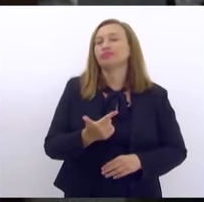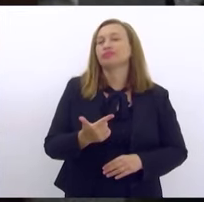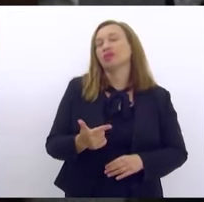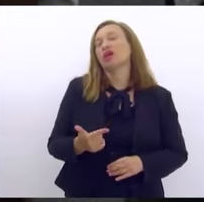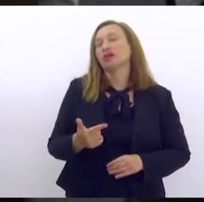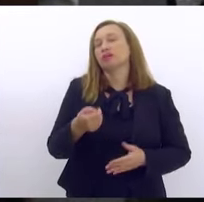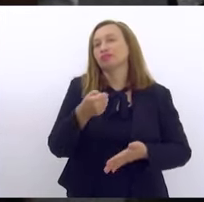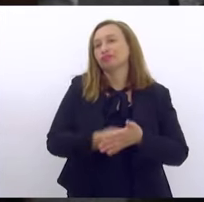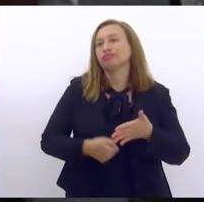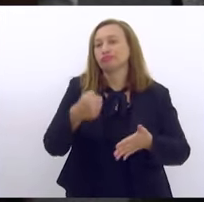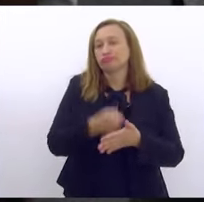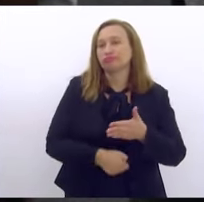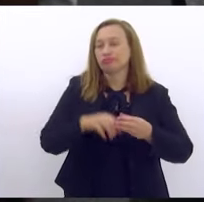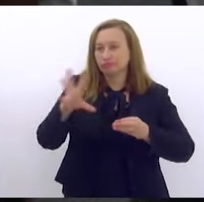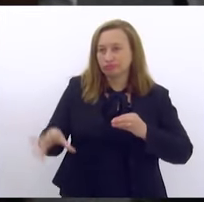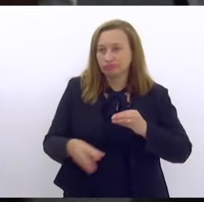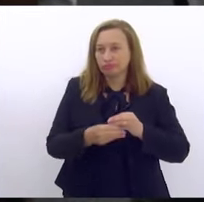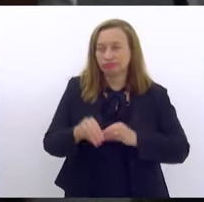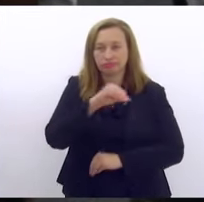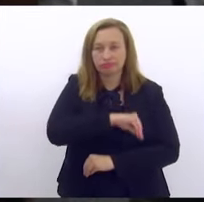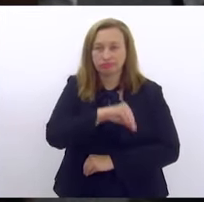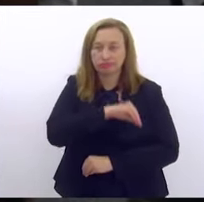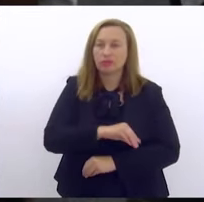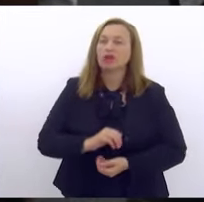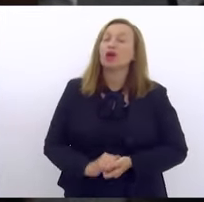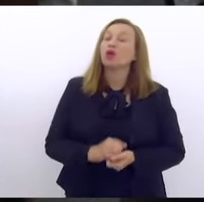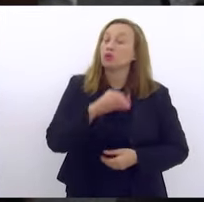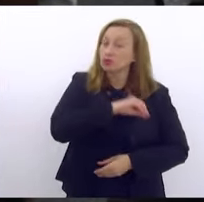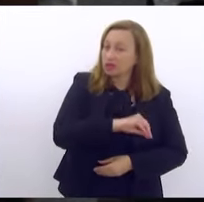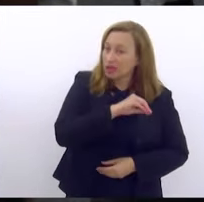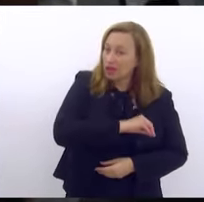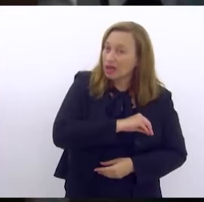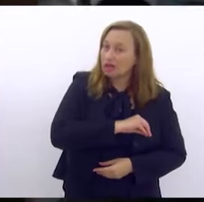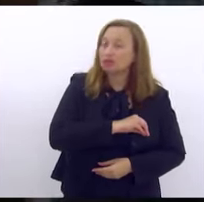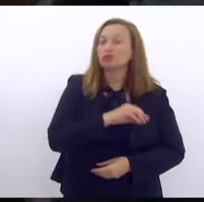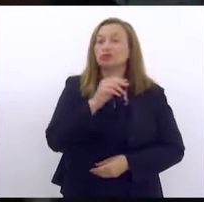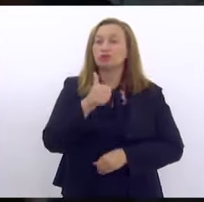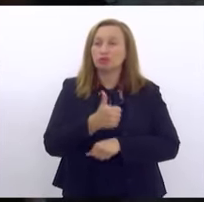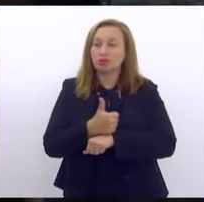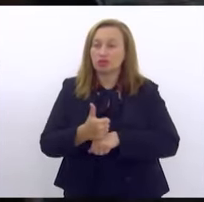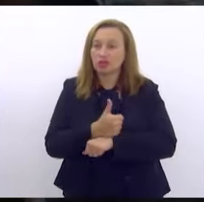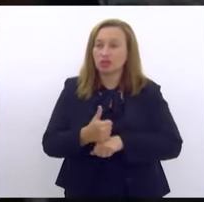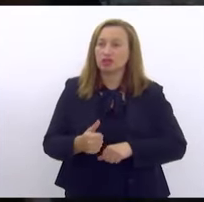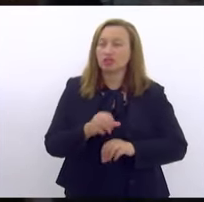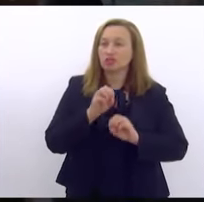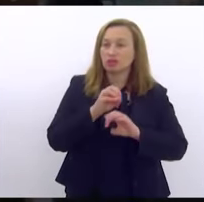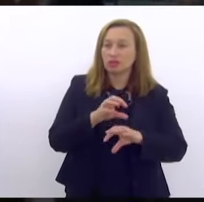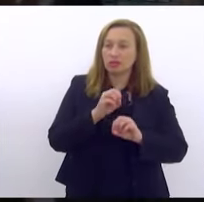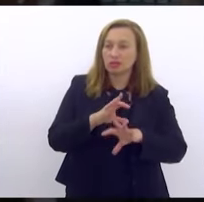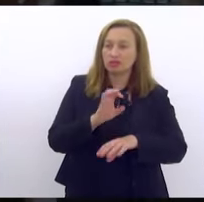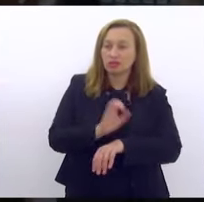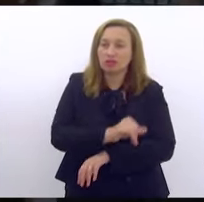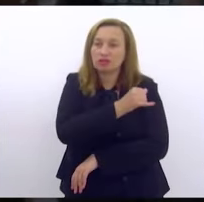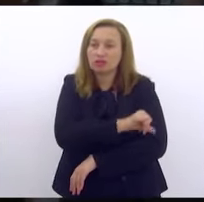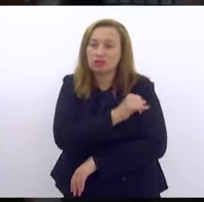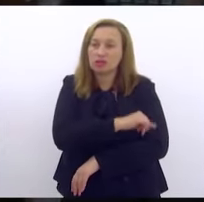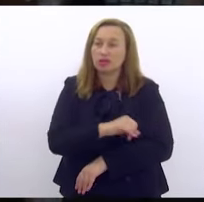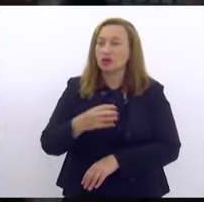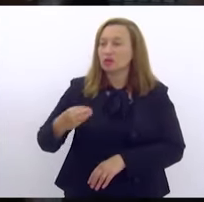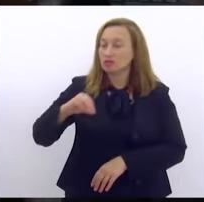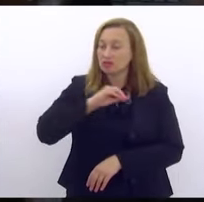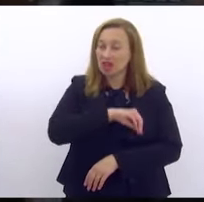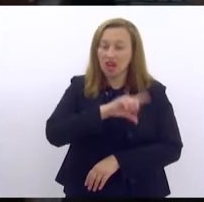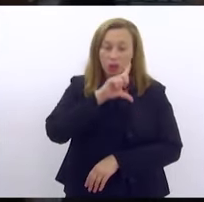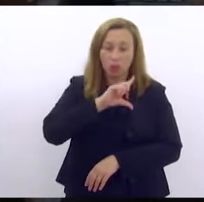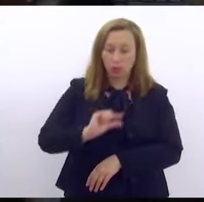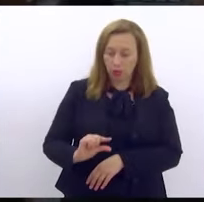como já foi mencionado, que o salário dos profissionais de educação no Estado do Rio de Janeiro segue sendo o mais baixo da categoria no